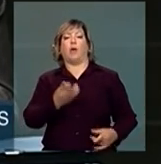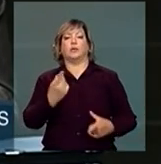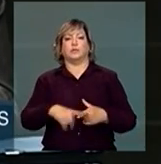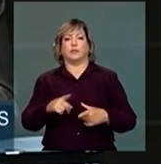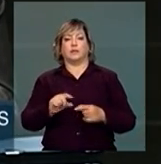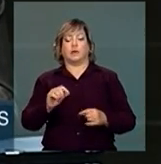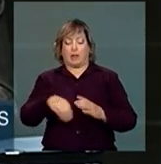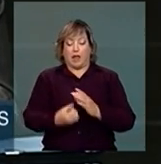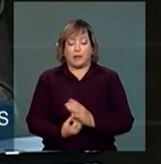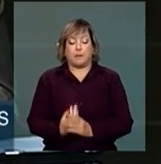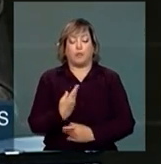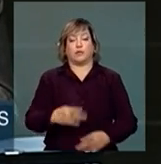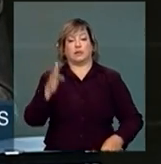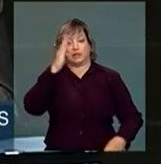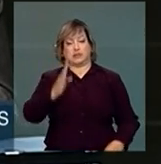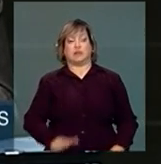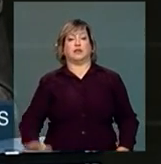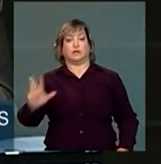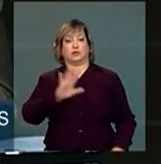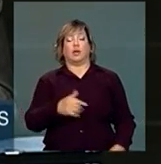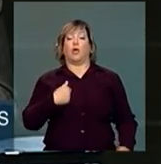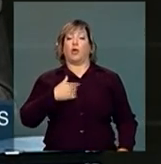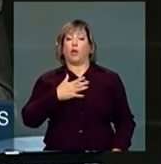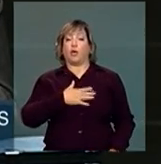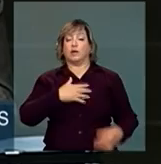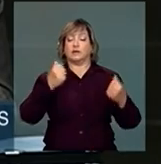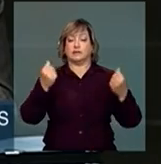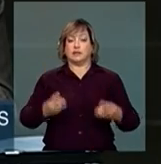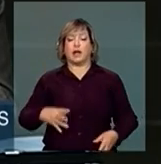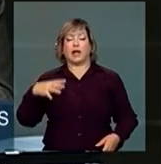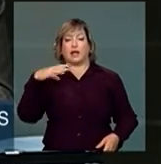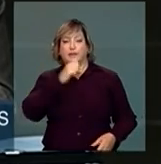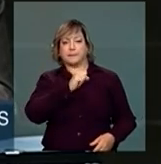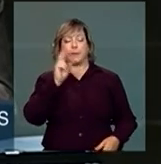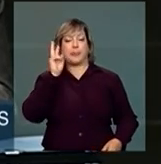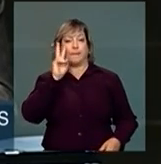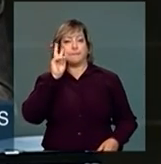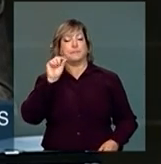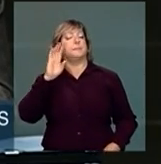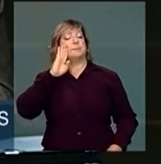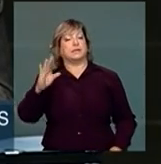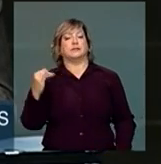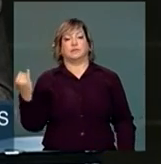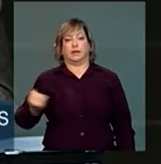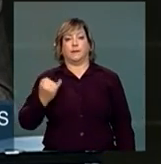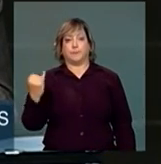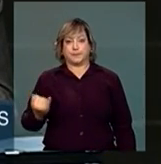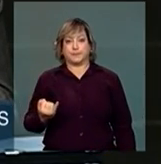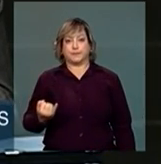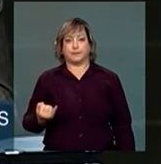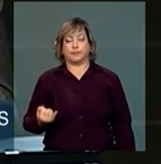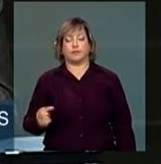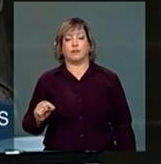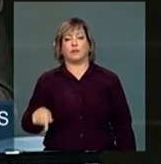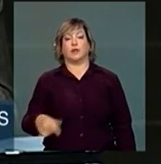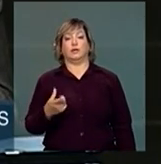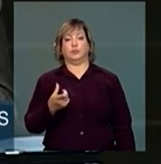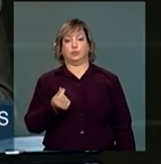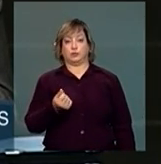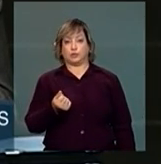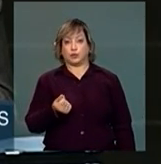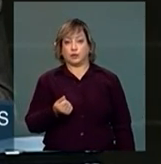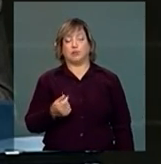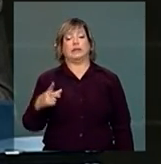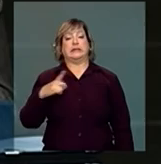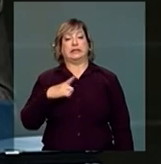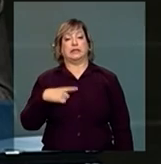nacional. E eu gostaria de entrar rapidamente no principal de todos, que é os recursos que estão